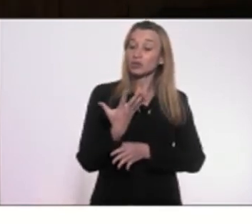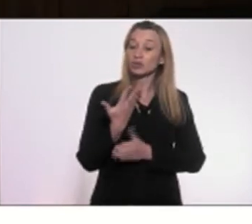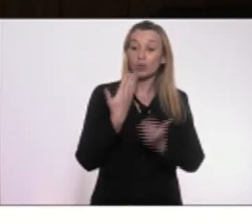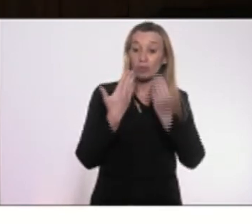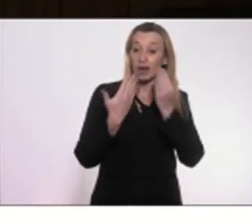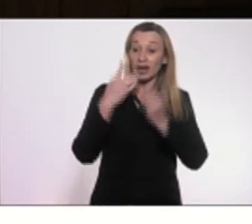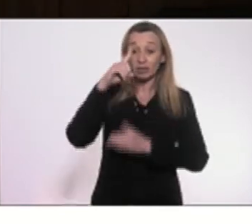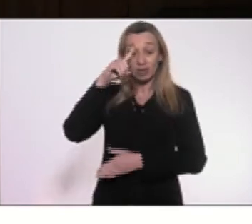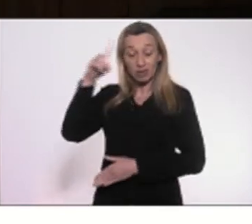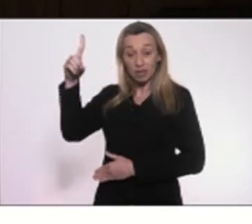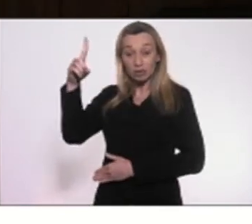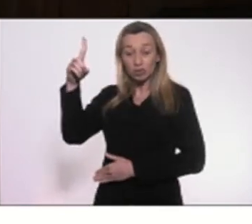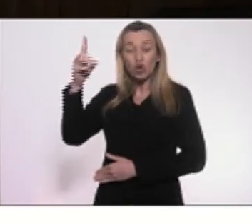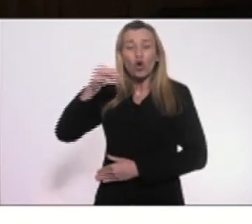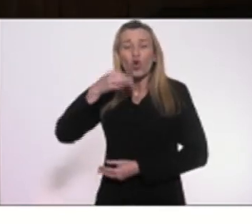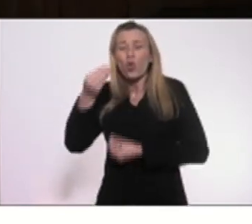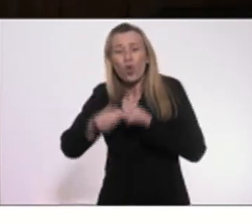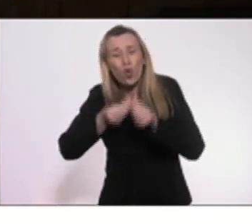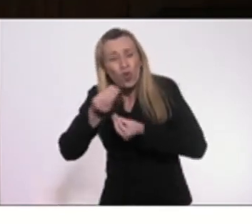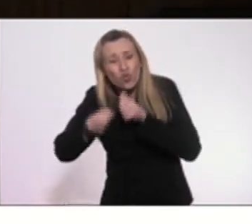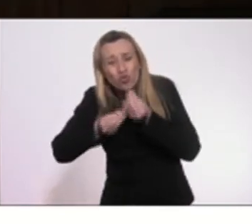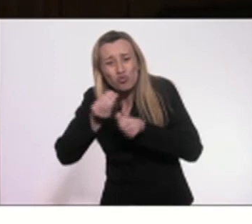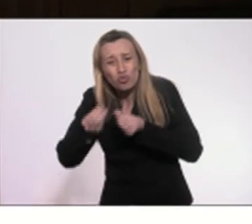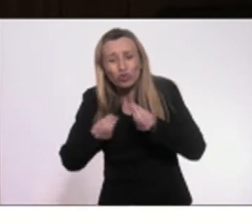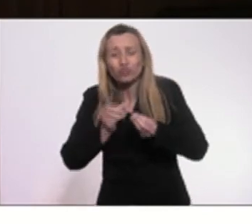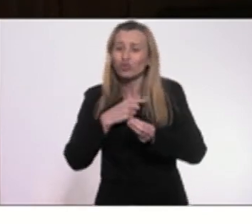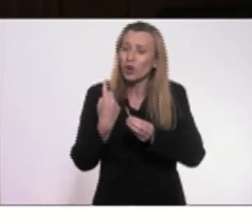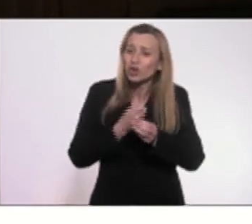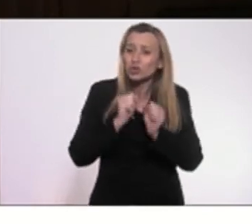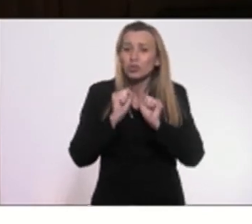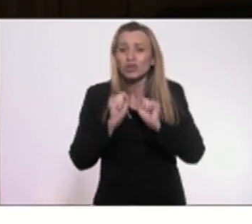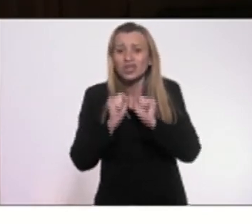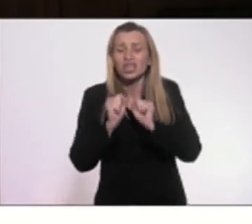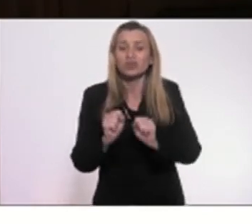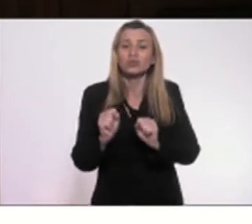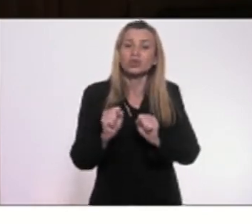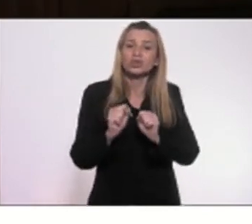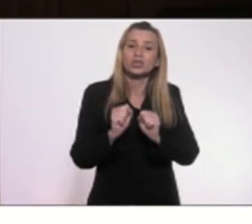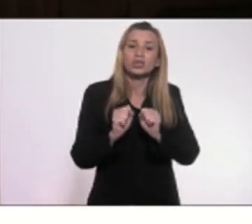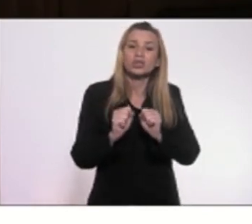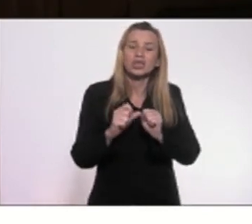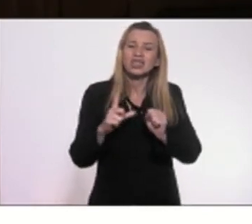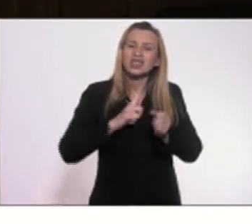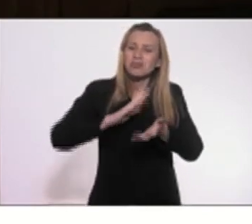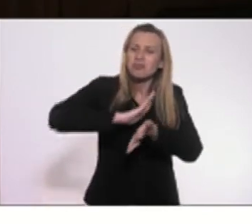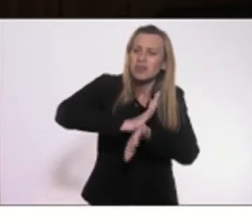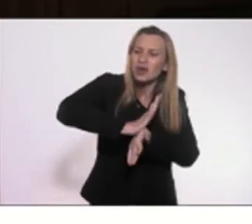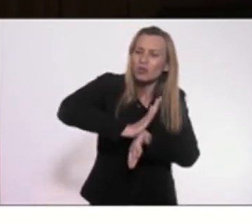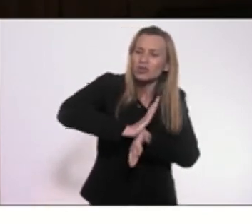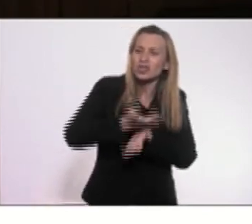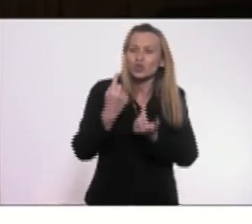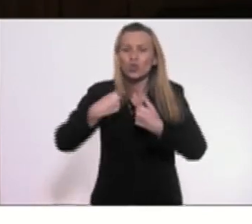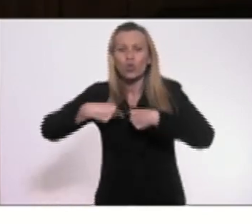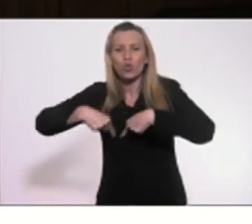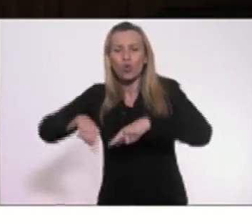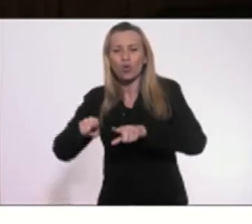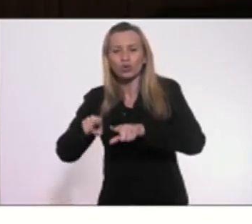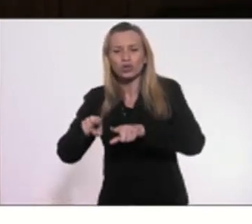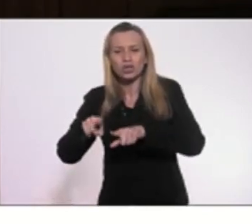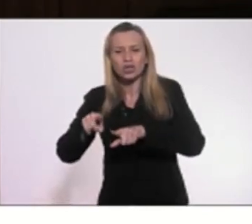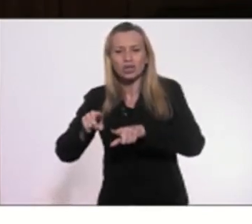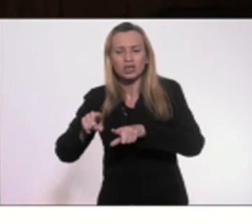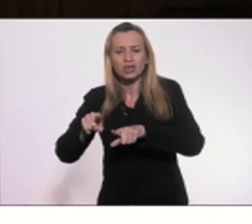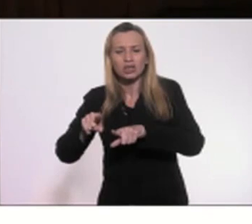semelhança, como é que nós podemos ter preconceito contra um